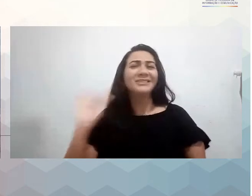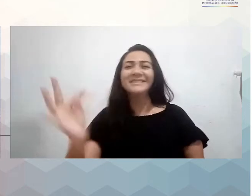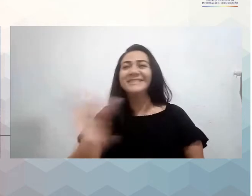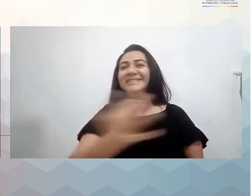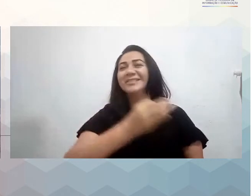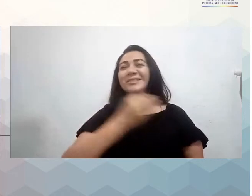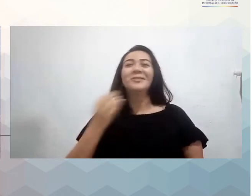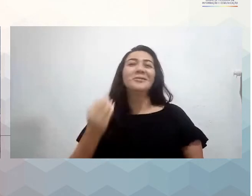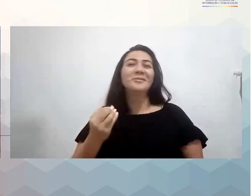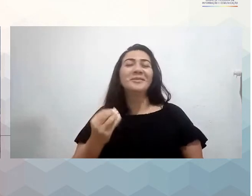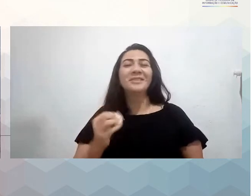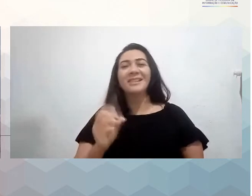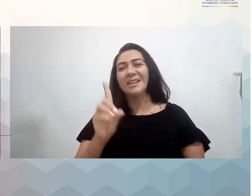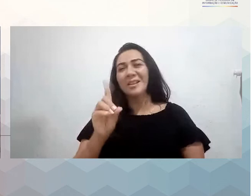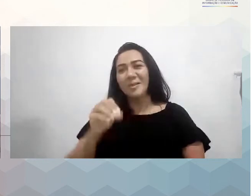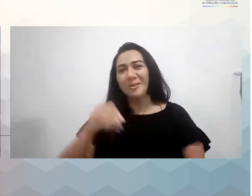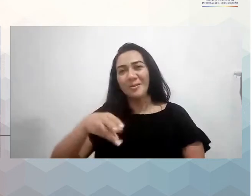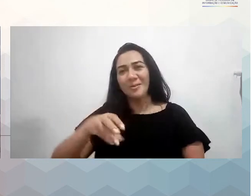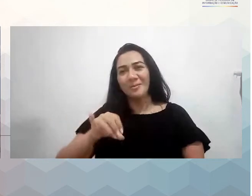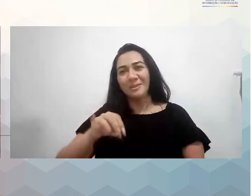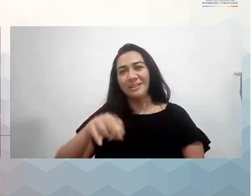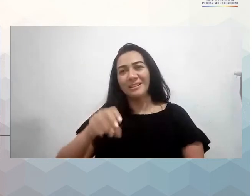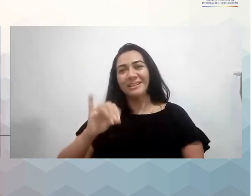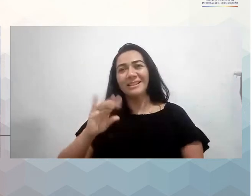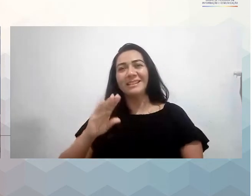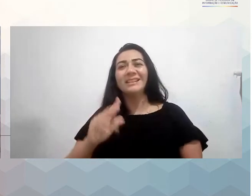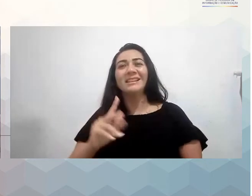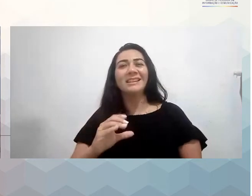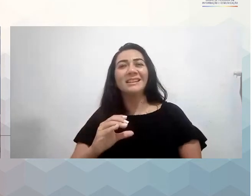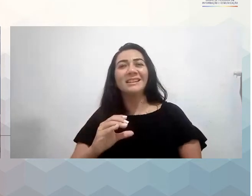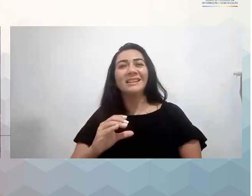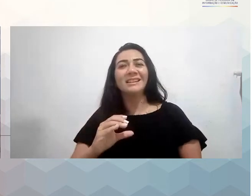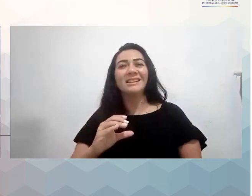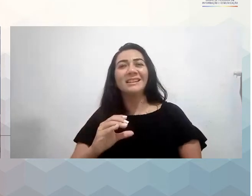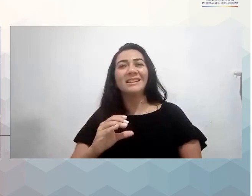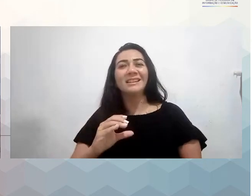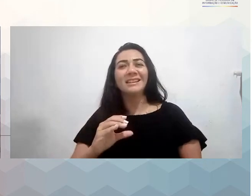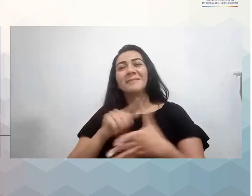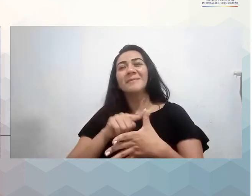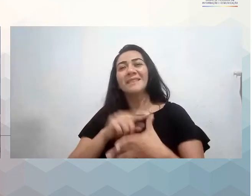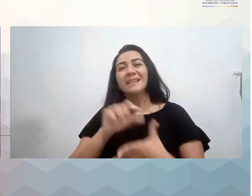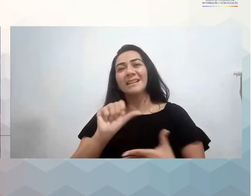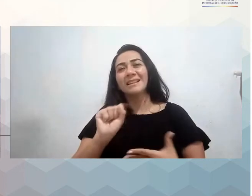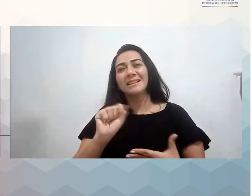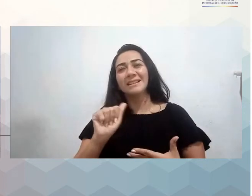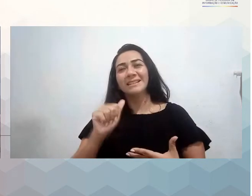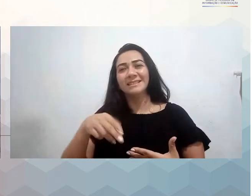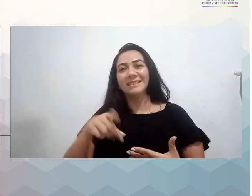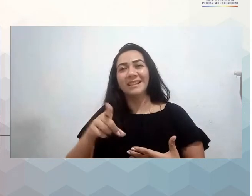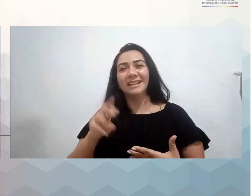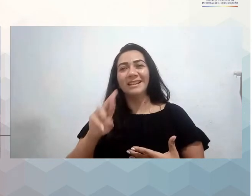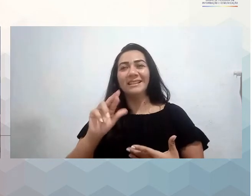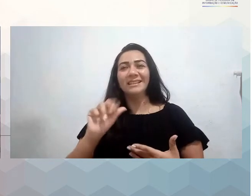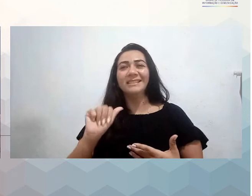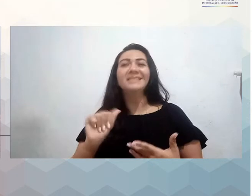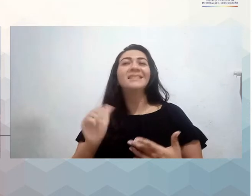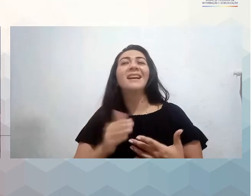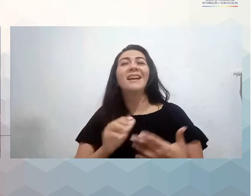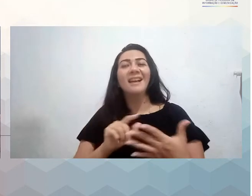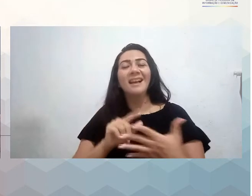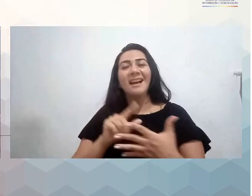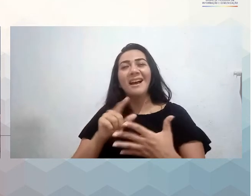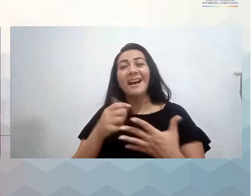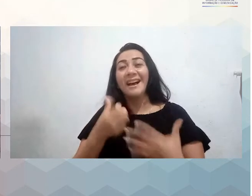Dominique, a Ângela, Sandra, Bruna, a Aline, o Léo, a Bárbara, a Andresa,